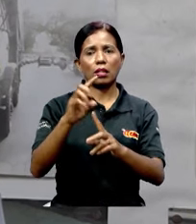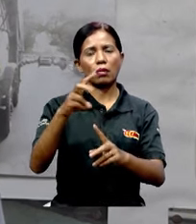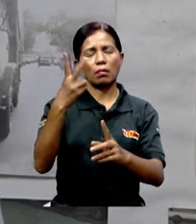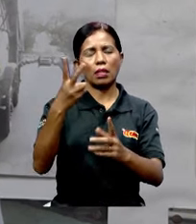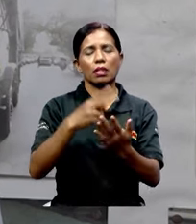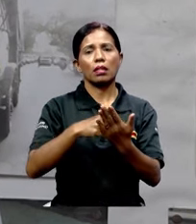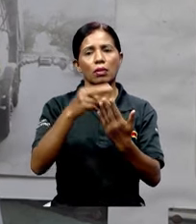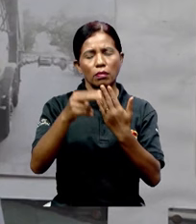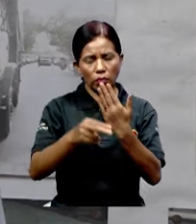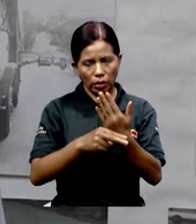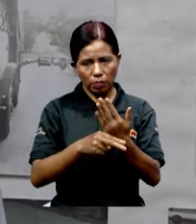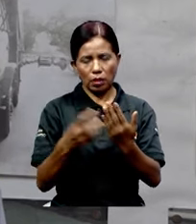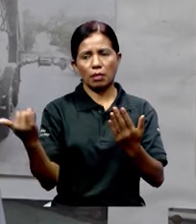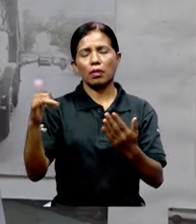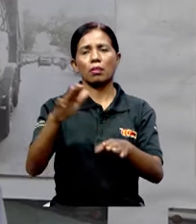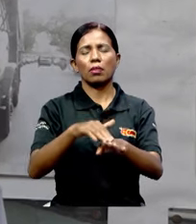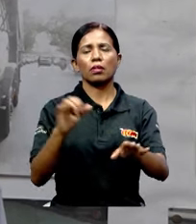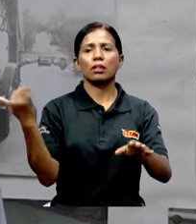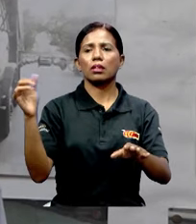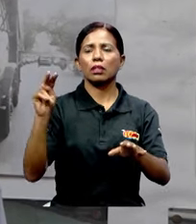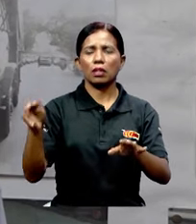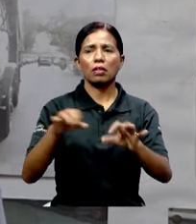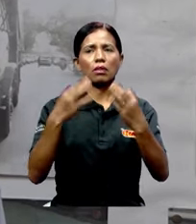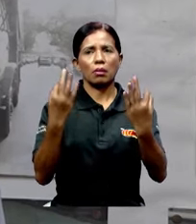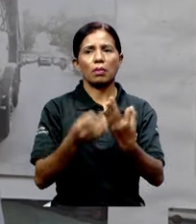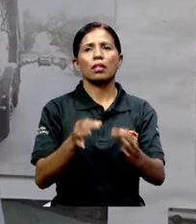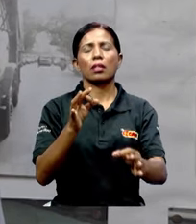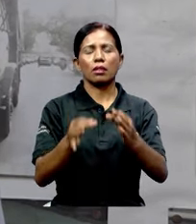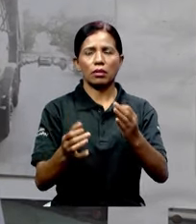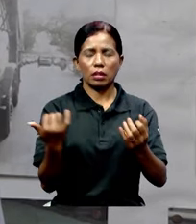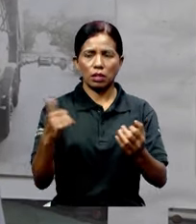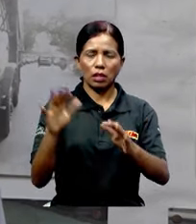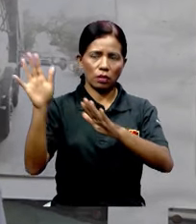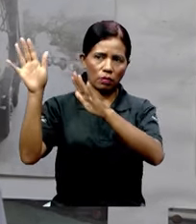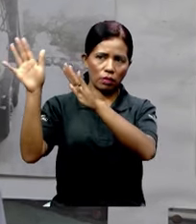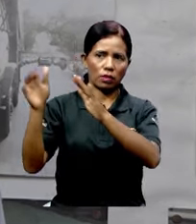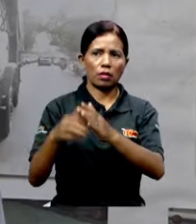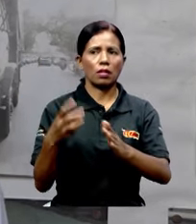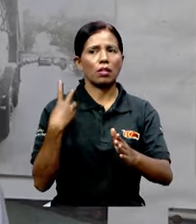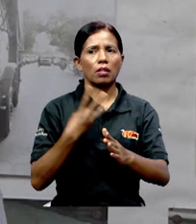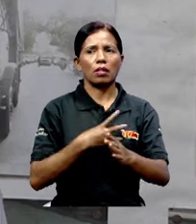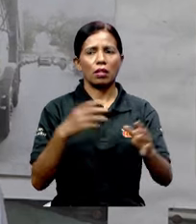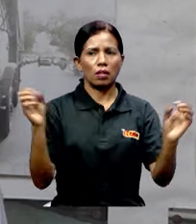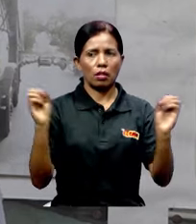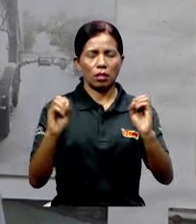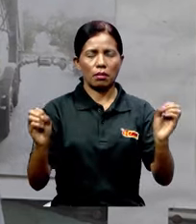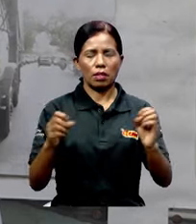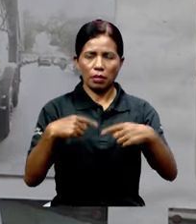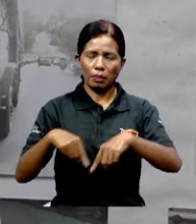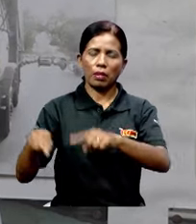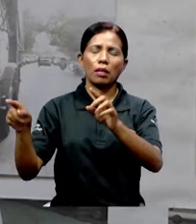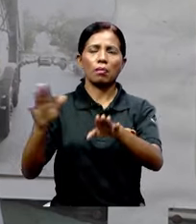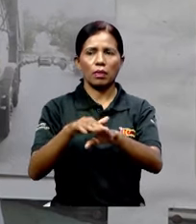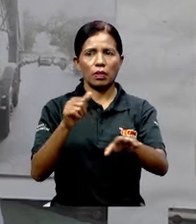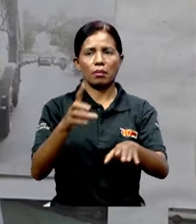amus convida hotu sinya familia mas ke balu ia foho mak amik lasong la konsege ba mai be